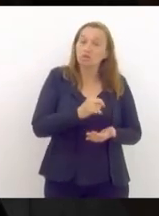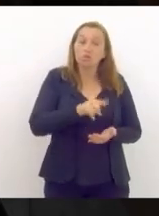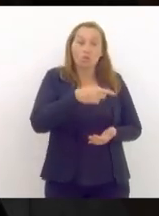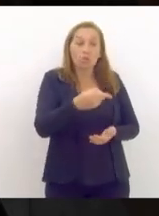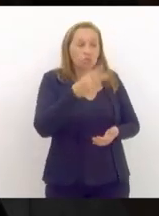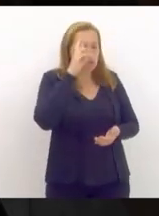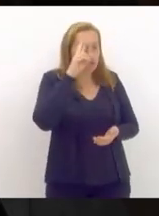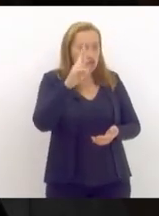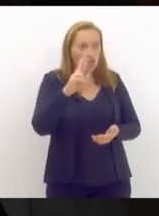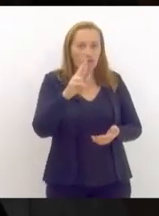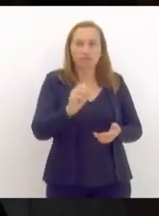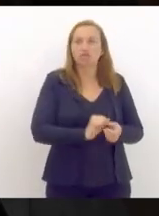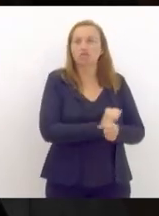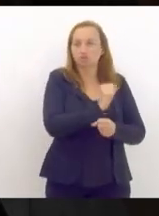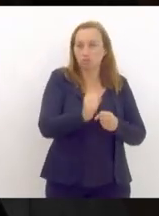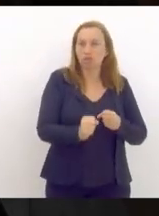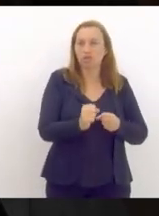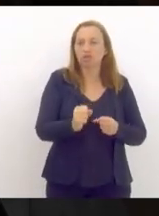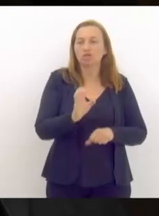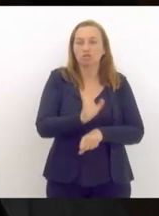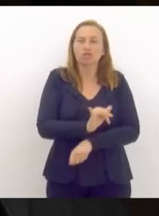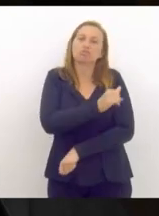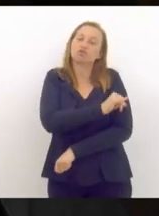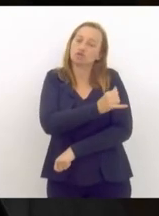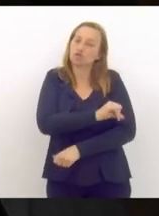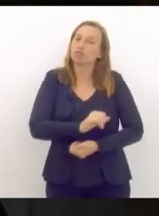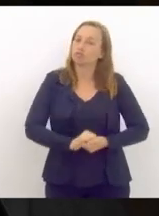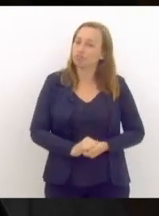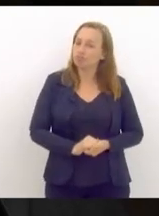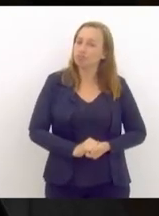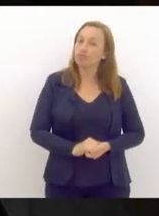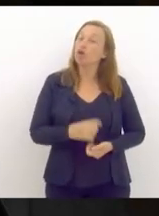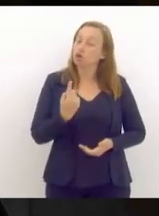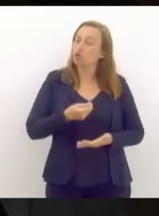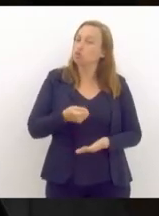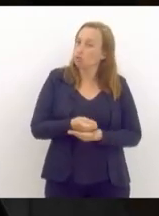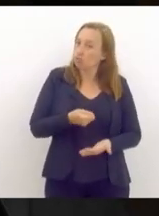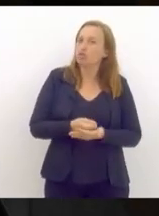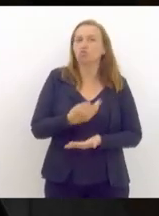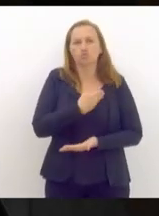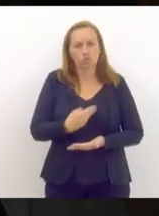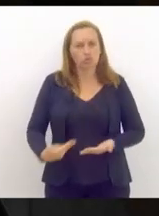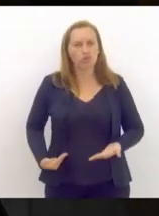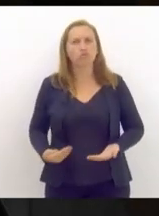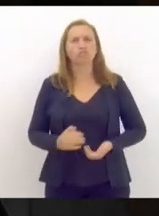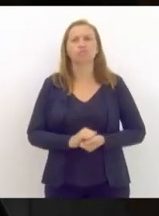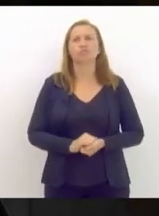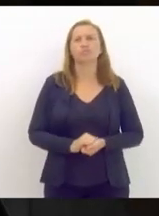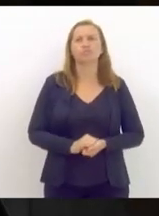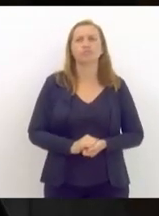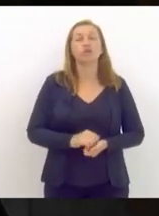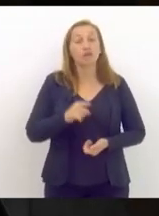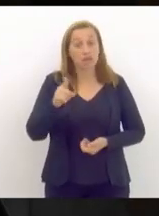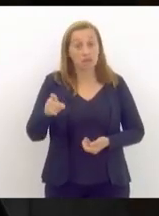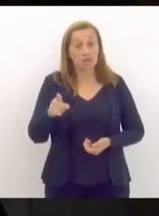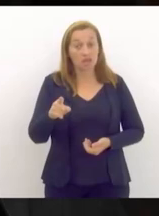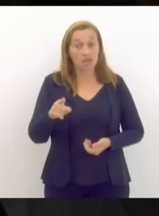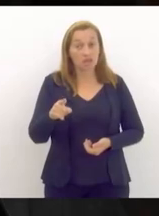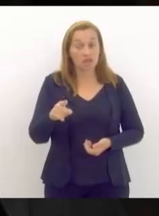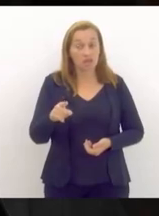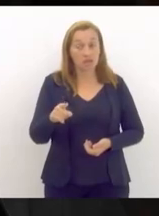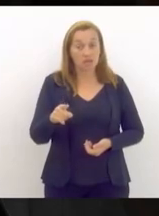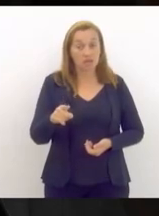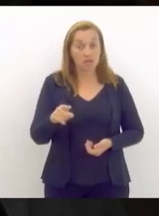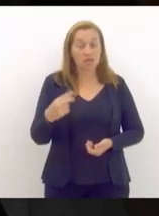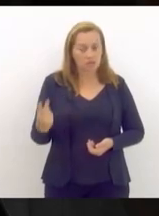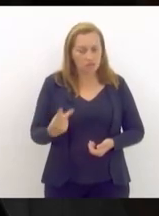poderes e órgãos autônomos do Estado do Rio de Janeiro. O que a gente está cobrando do governo é que ele honre a palavra